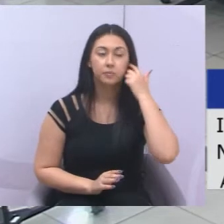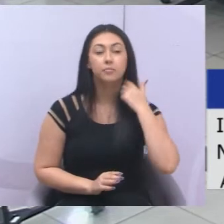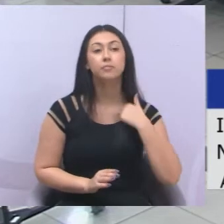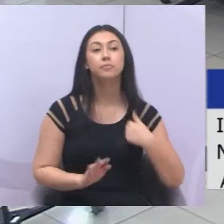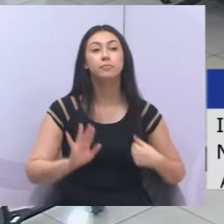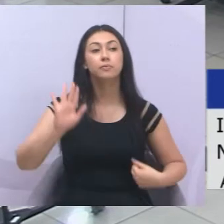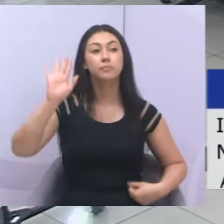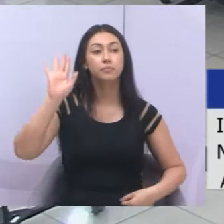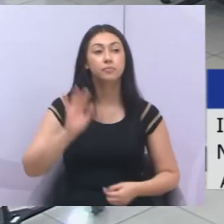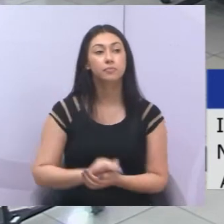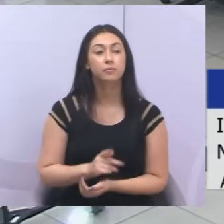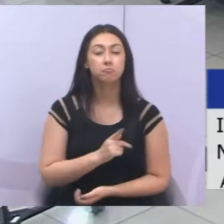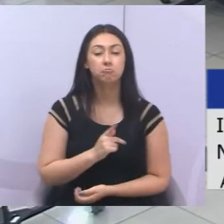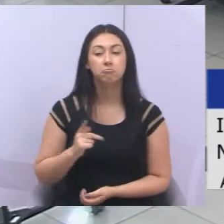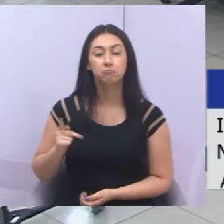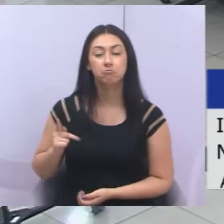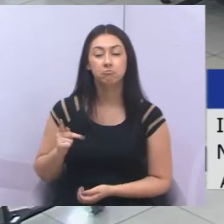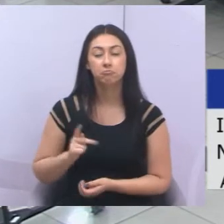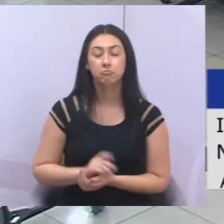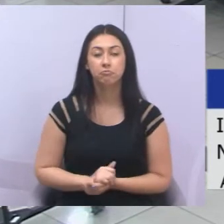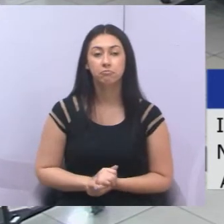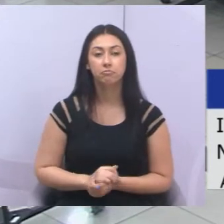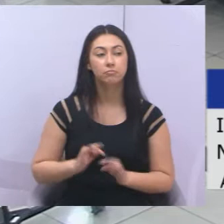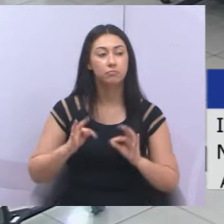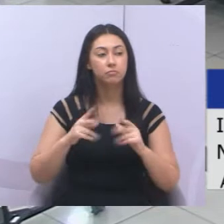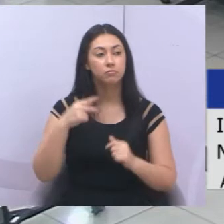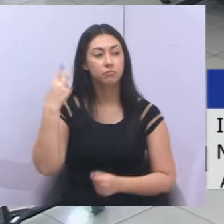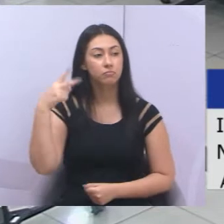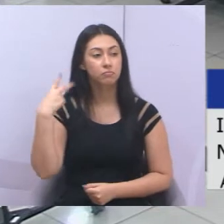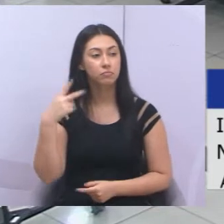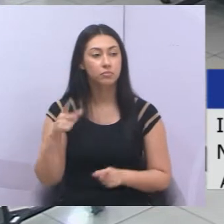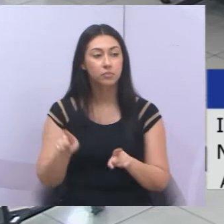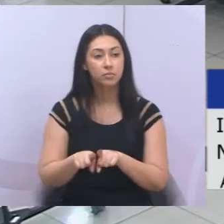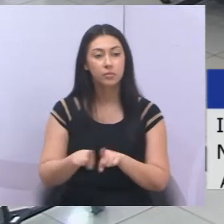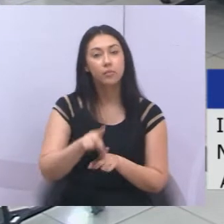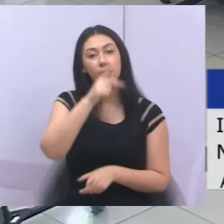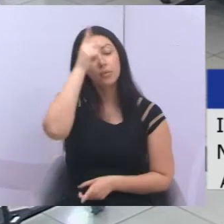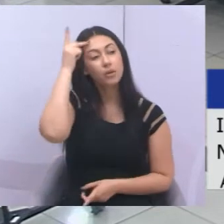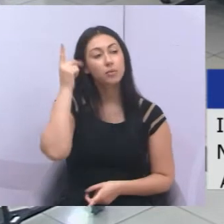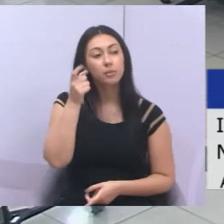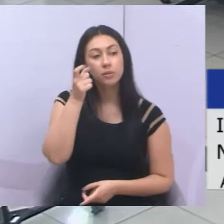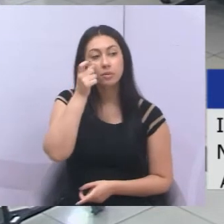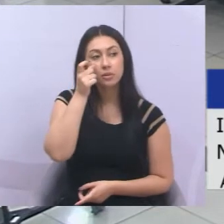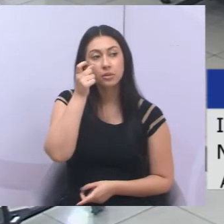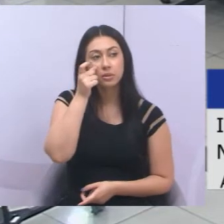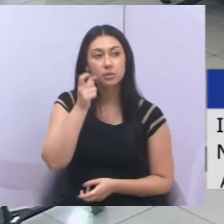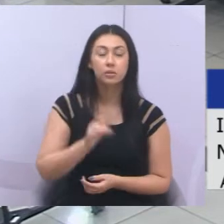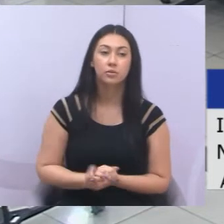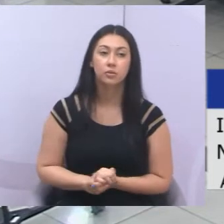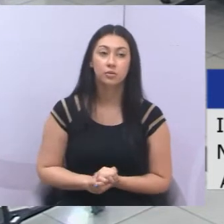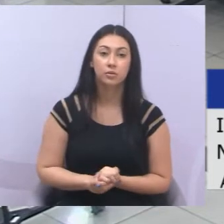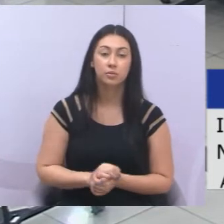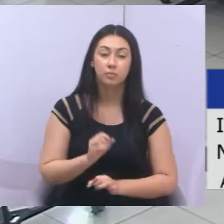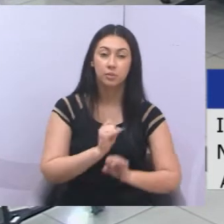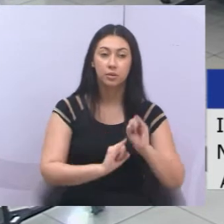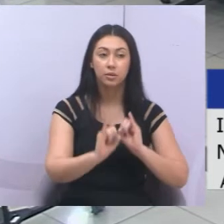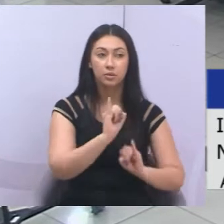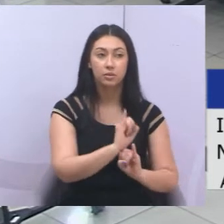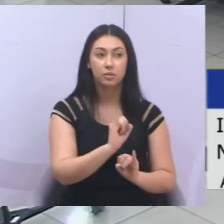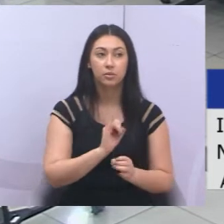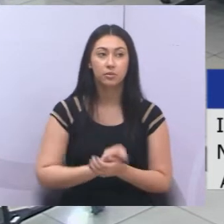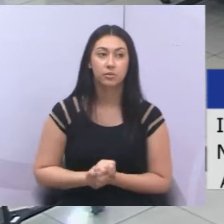Senhor presidente, Paulinho, nobres colegas vereadores e os munícipes que nos acompanham através da internet e da